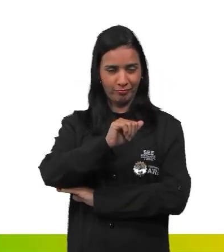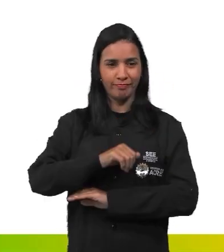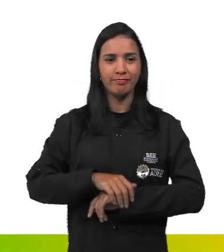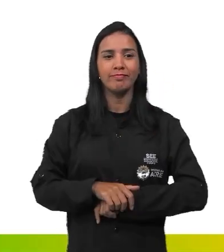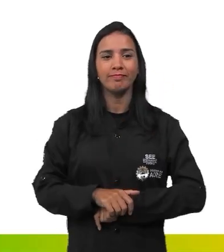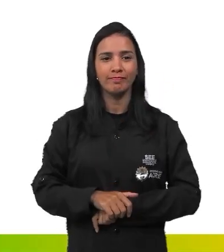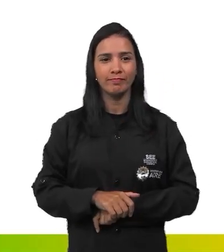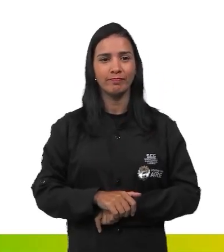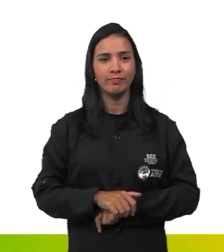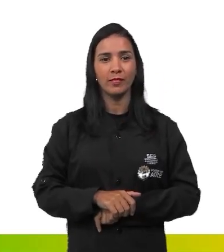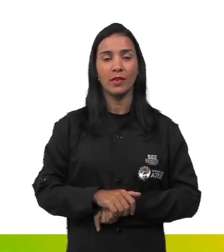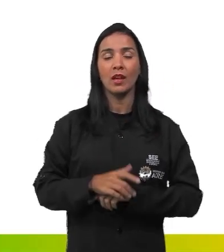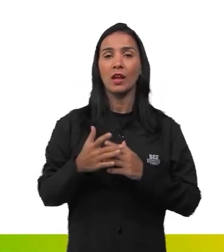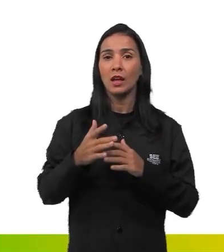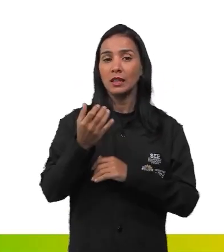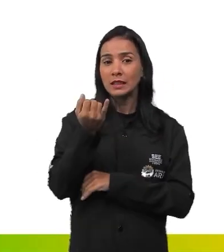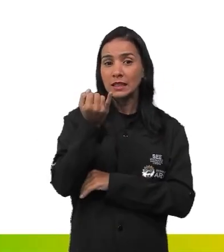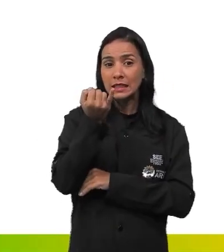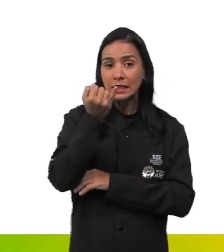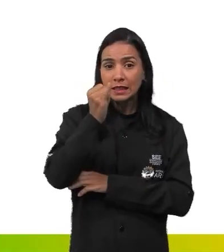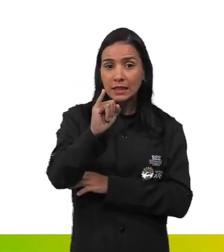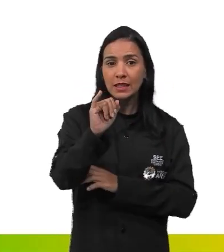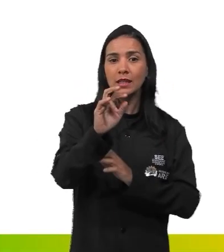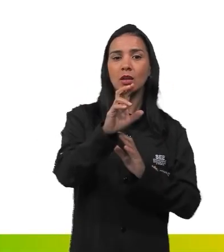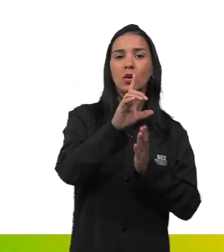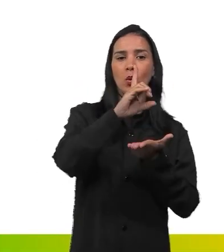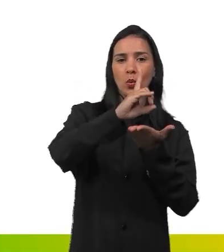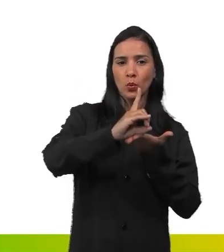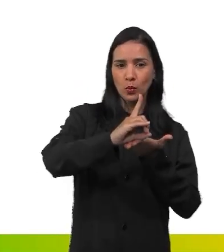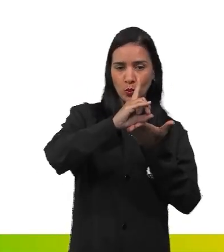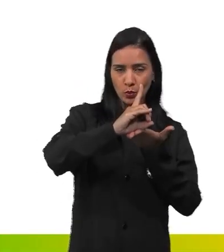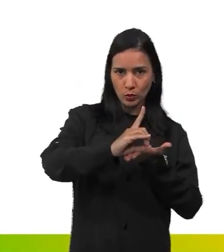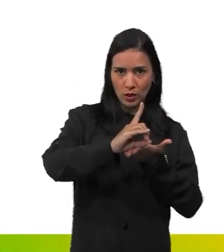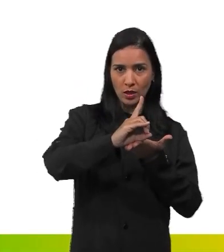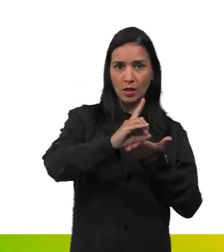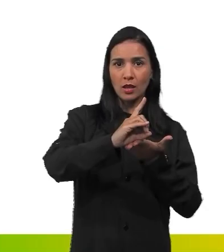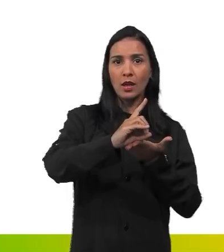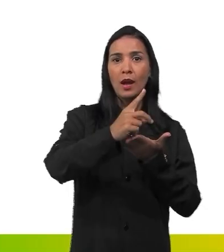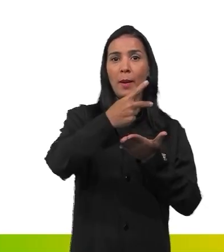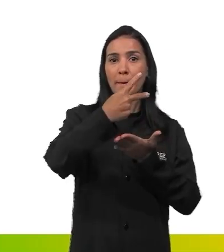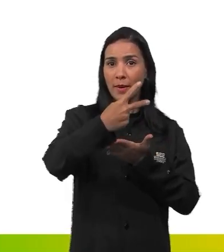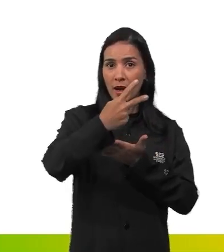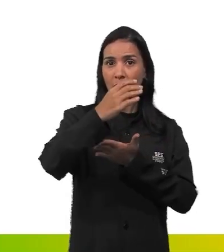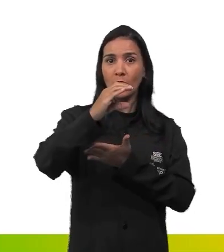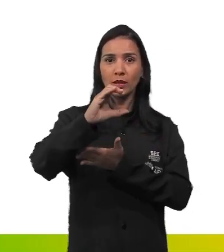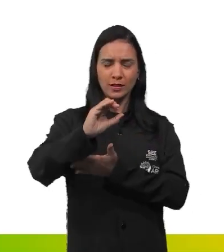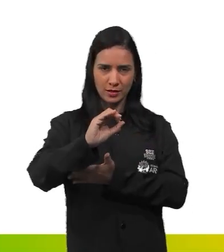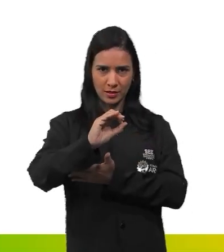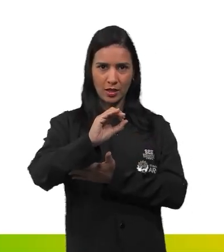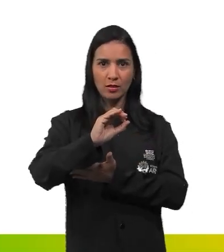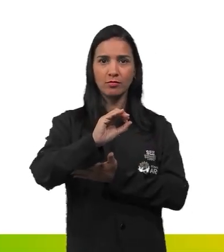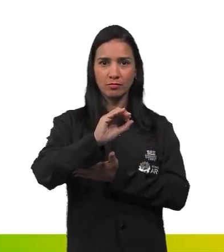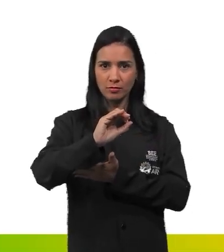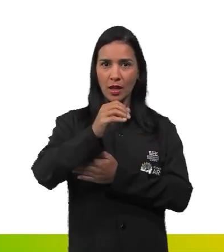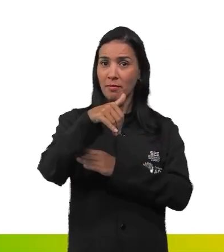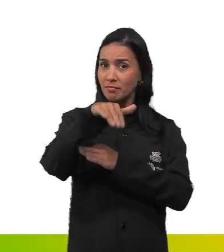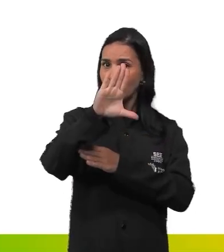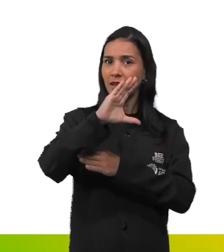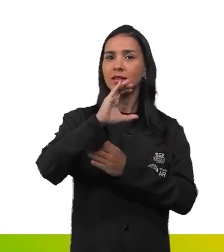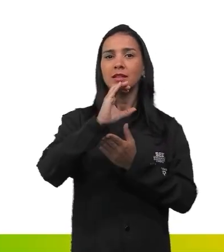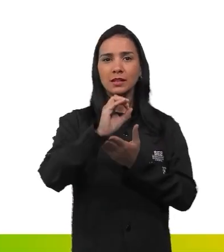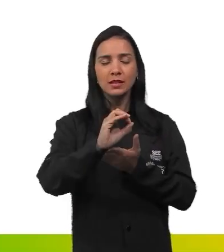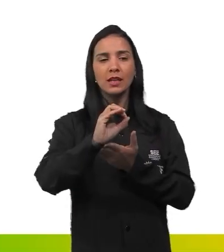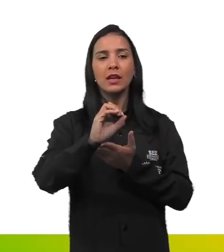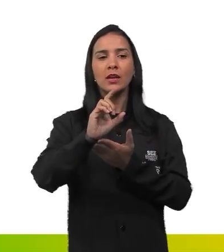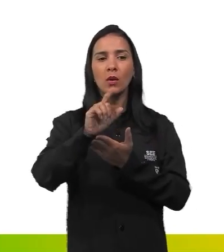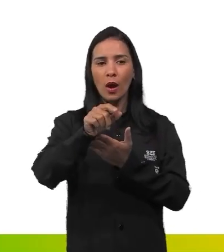vai ser crescente quando a razão for positiva e decrescente quando a razão for negativa. E ela